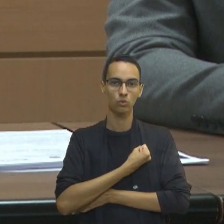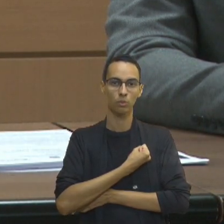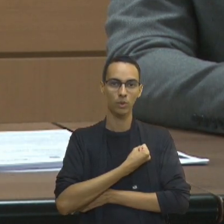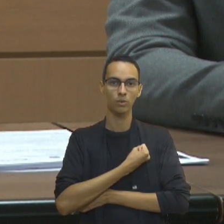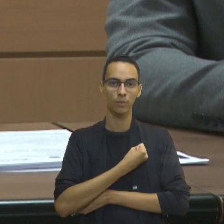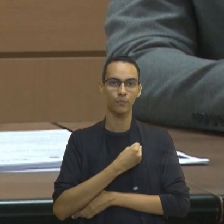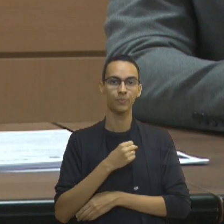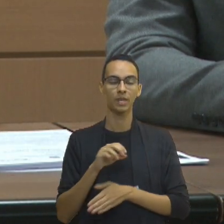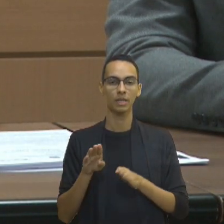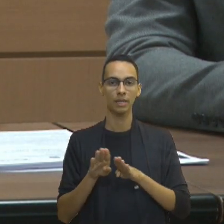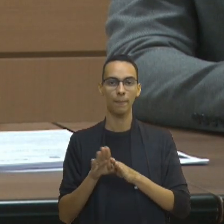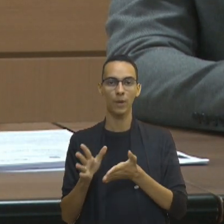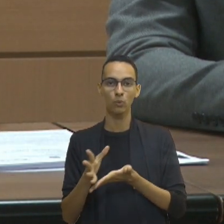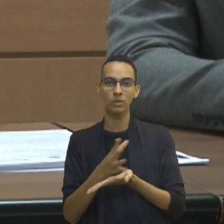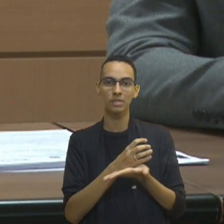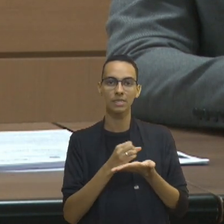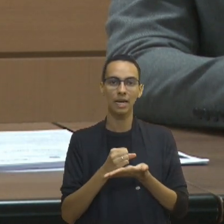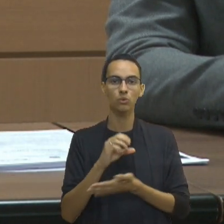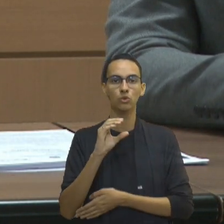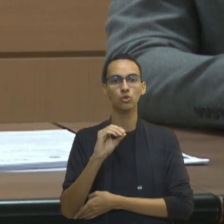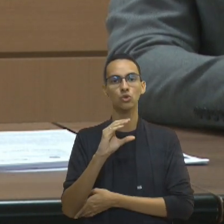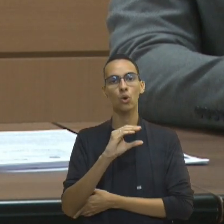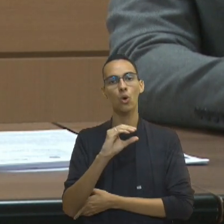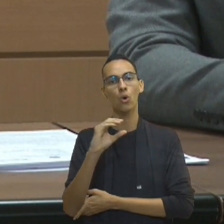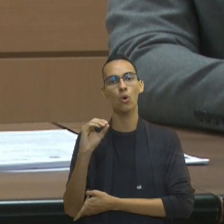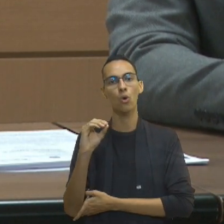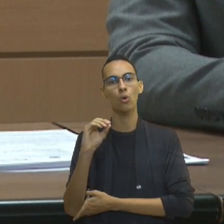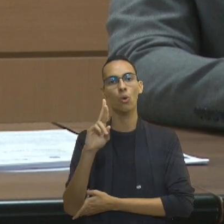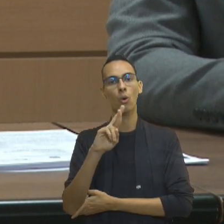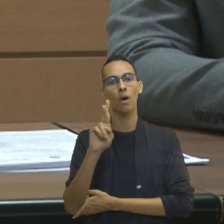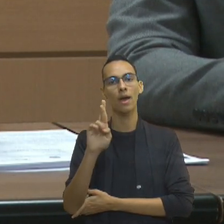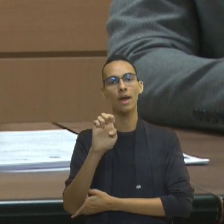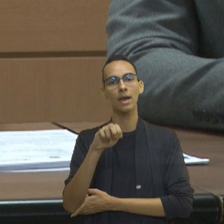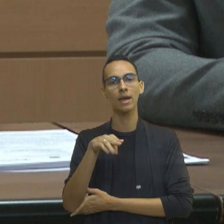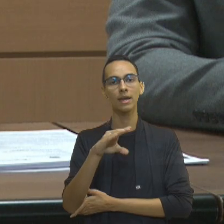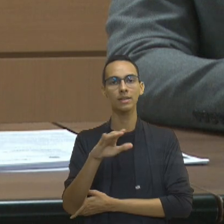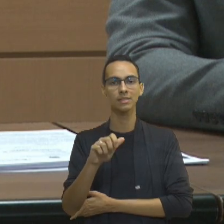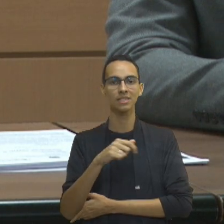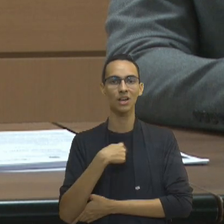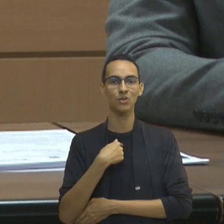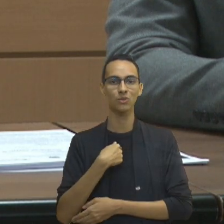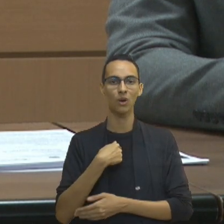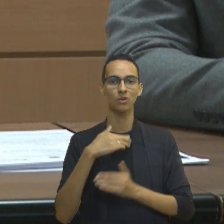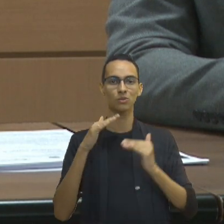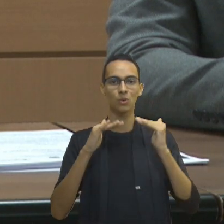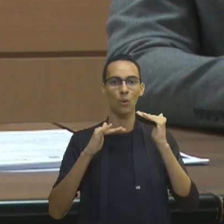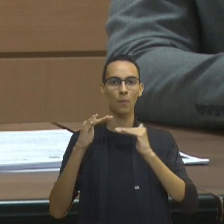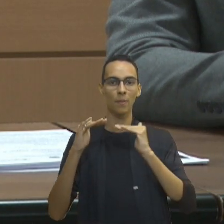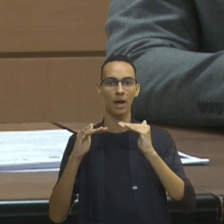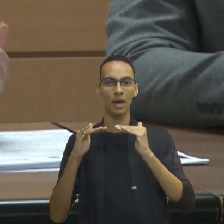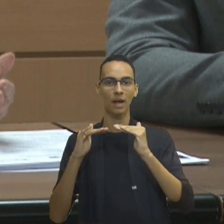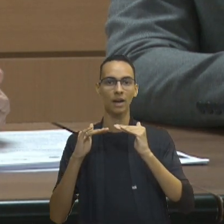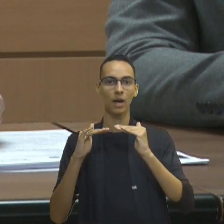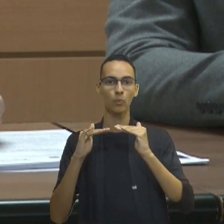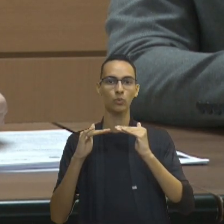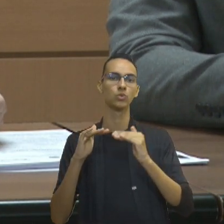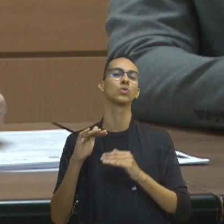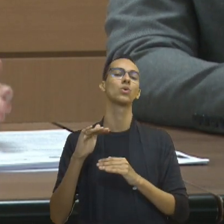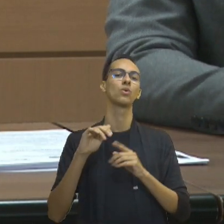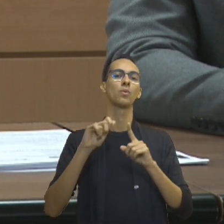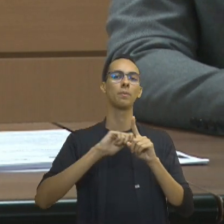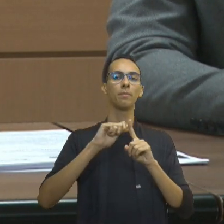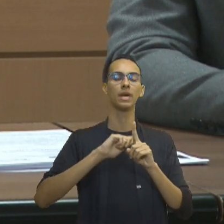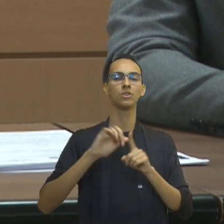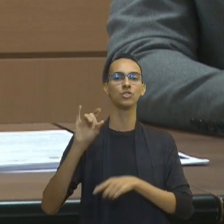os dados de ocorrências, que quando nós comparamos o período de janeiro, fevereiro e março de